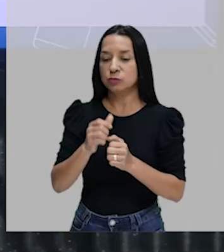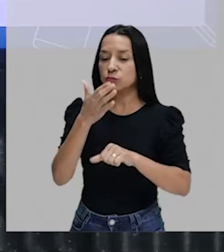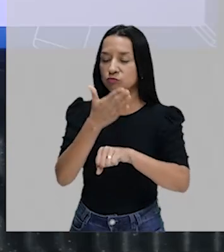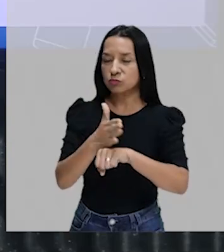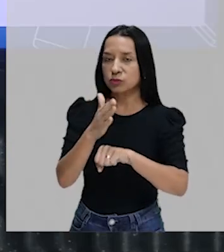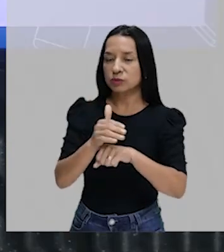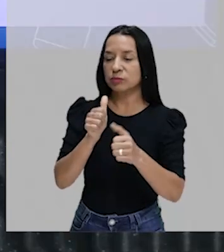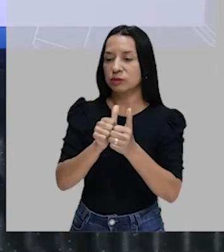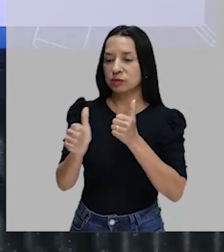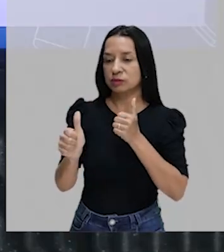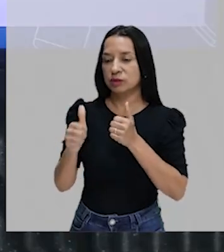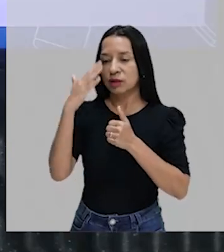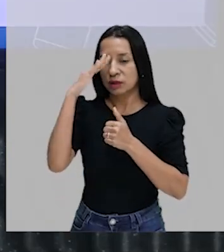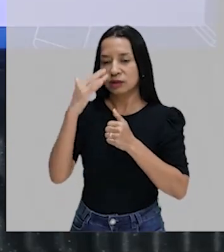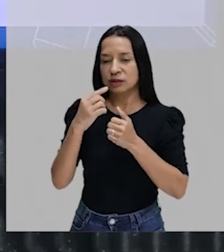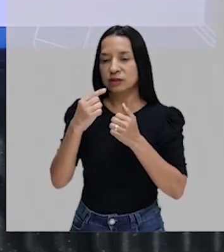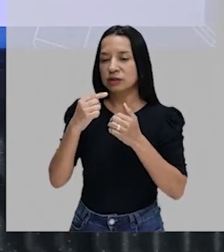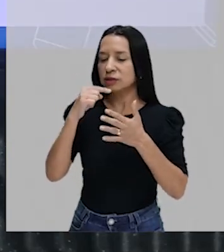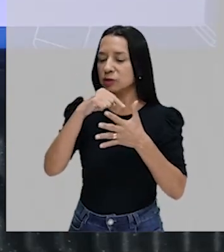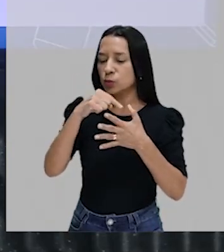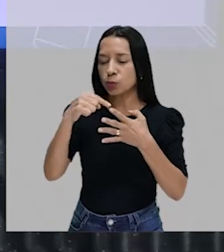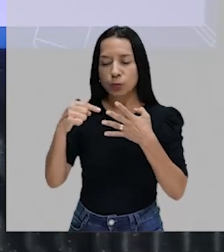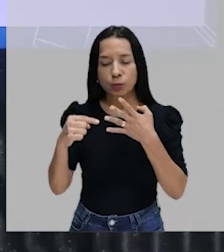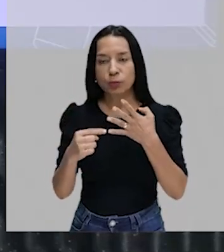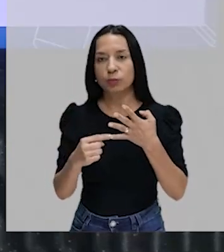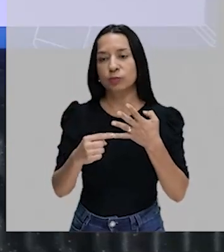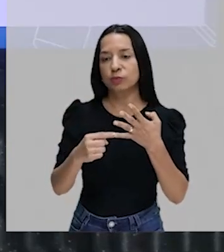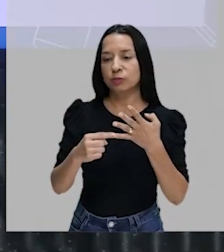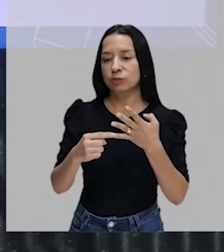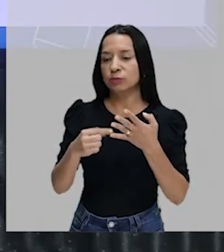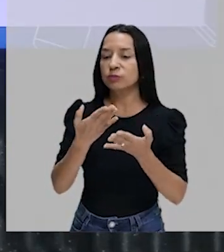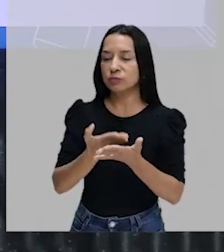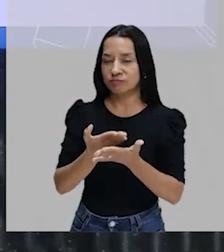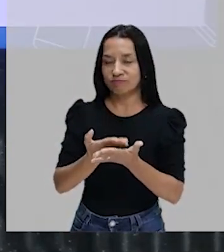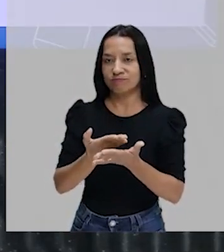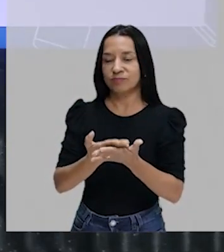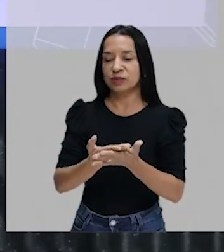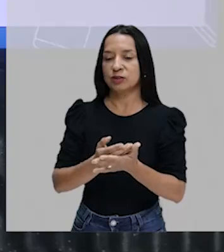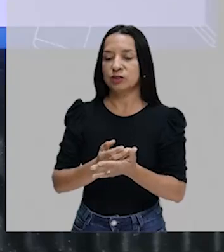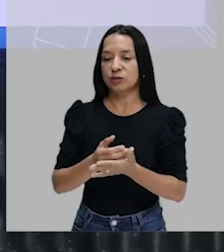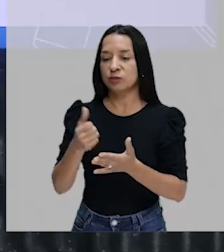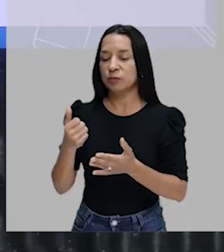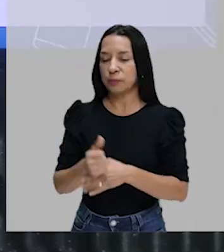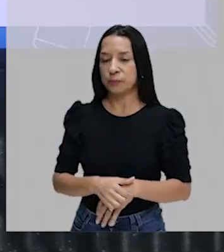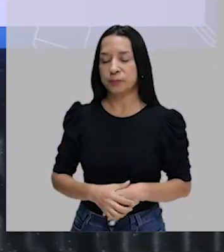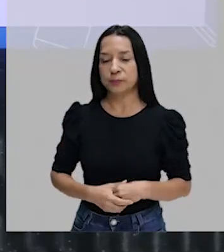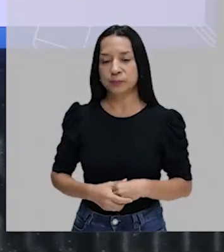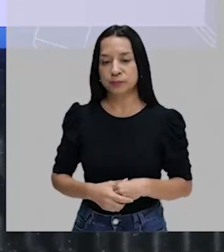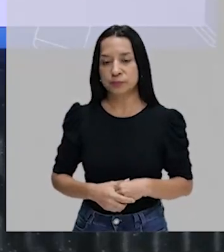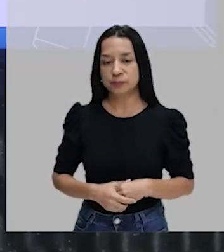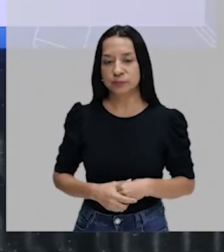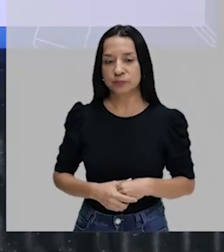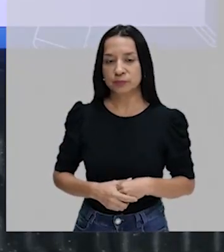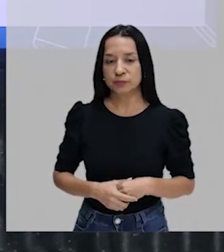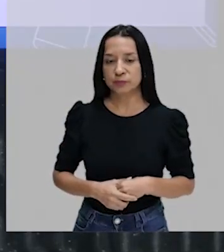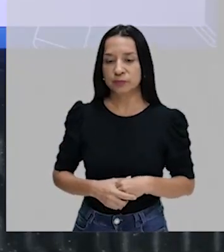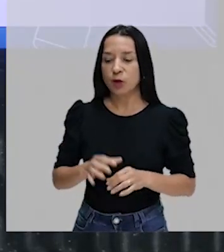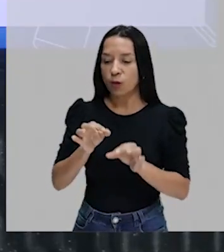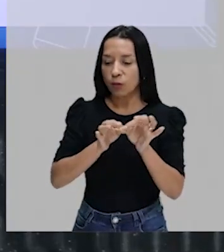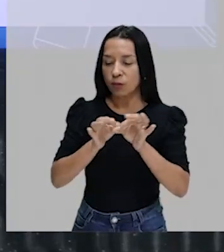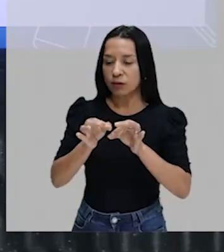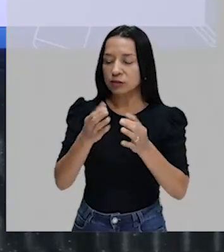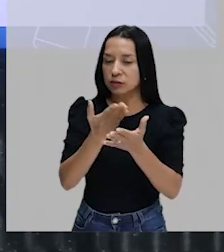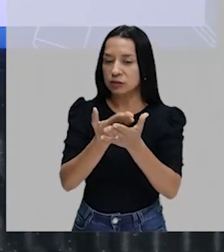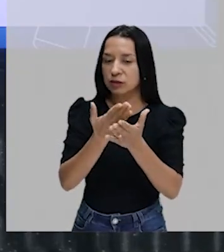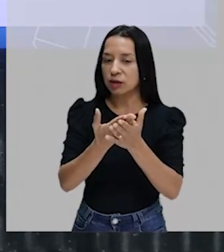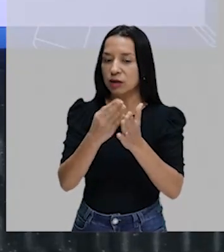entendendo um por um no decorrer das nossas aulas nesse primeiro período. Então, organizei a nossa aula dessa seguinte